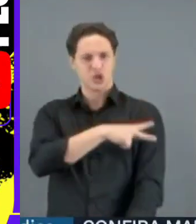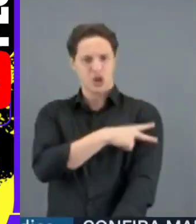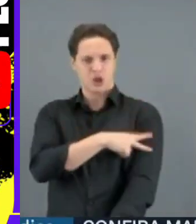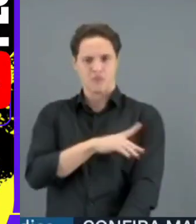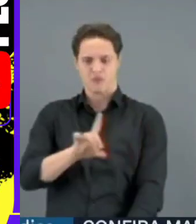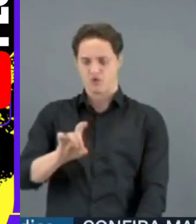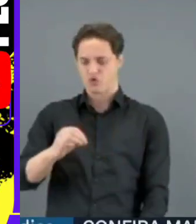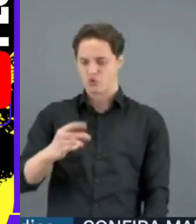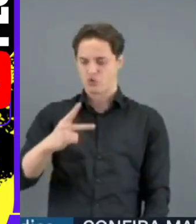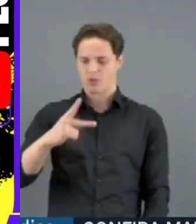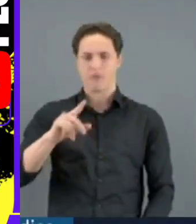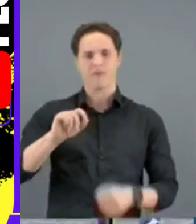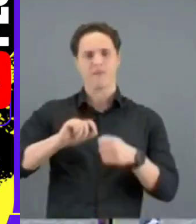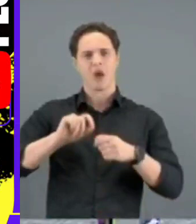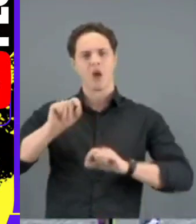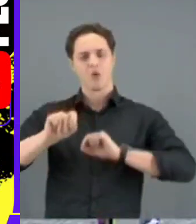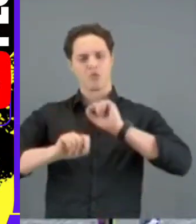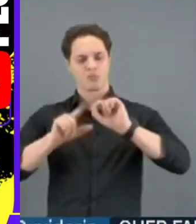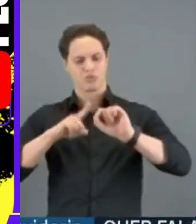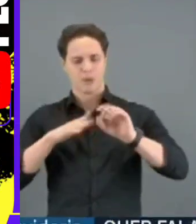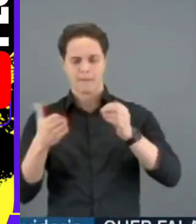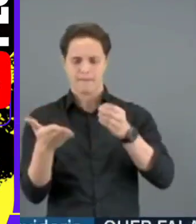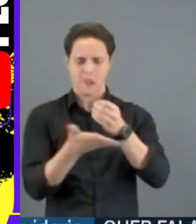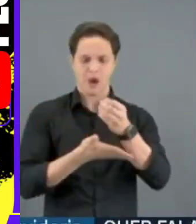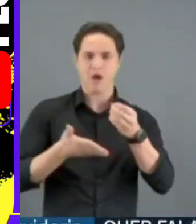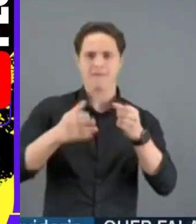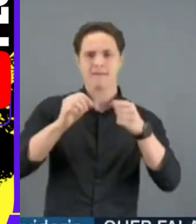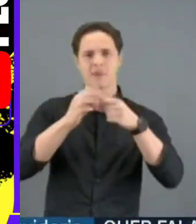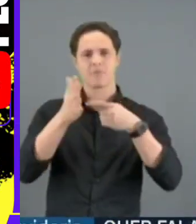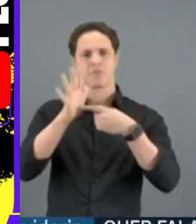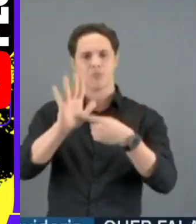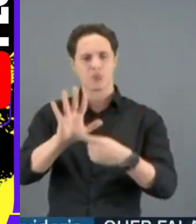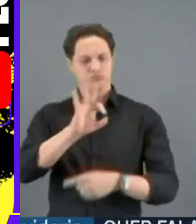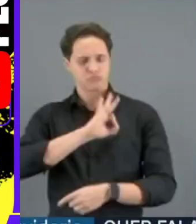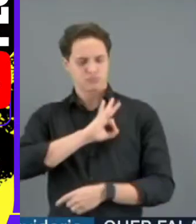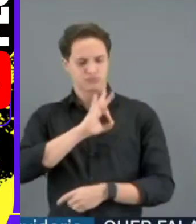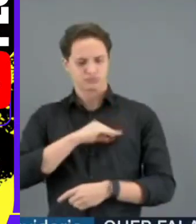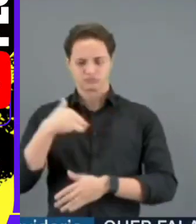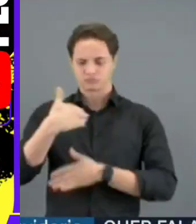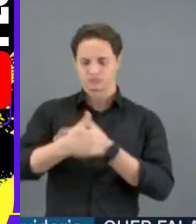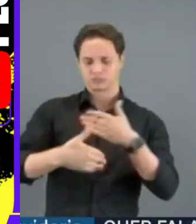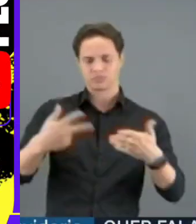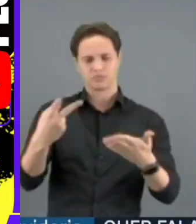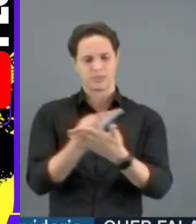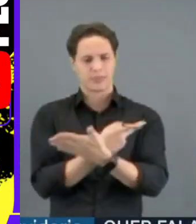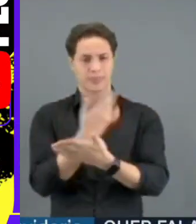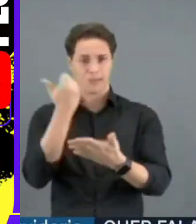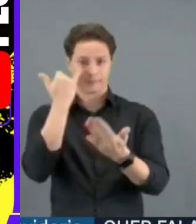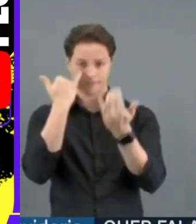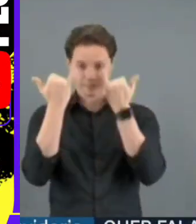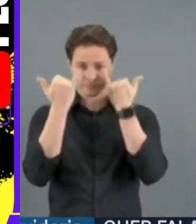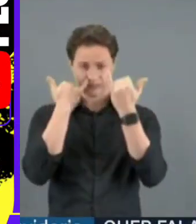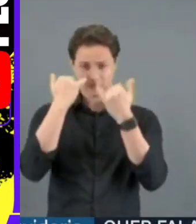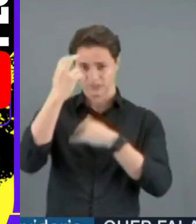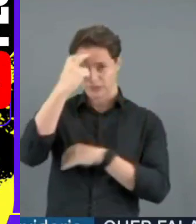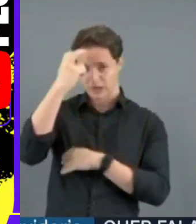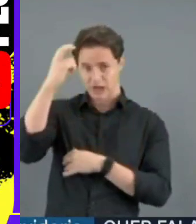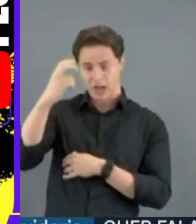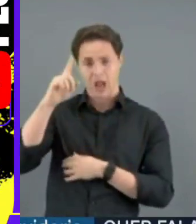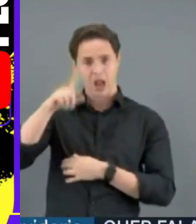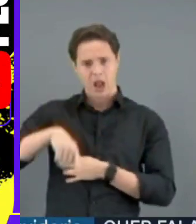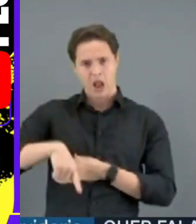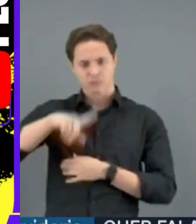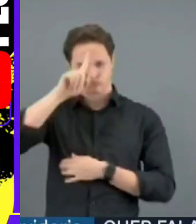fez a matriz. A matriz indicou que o nível do policiamento que estava de acordo com as informações de inteligência era um nível de